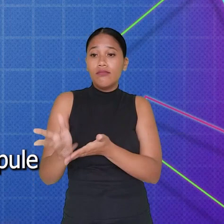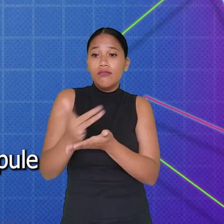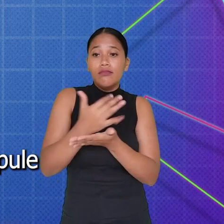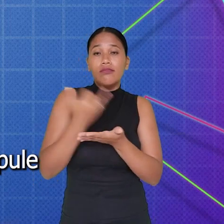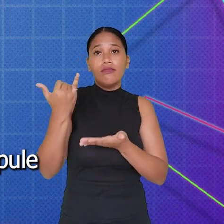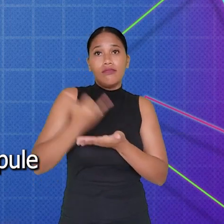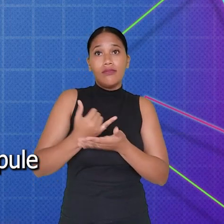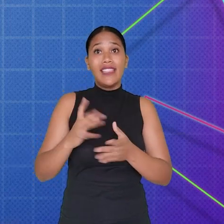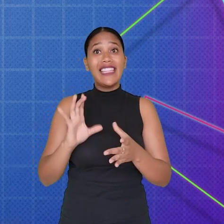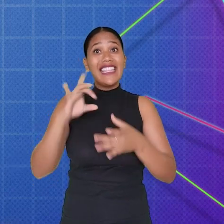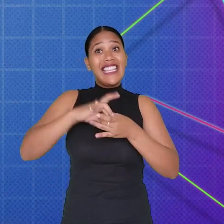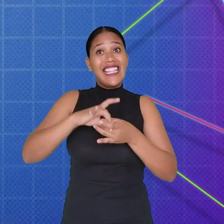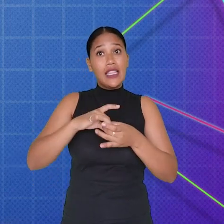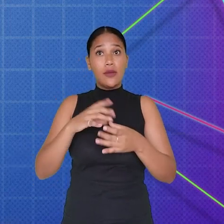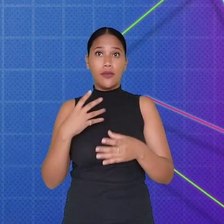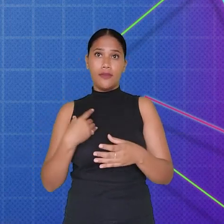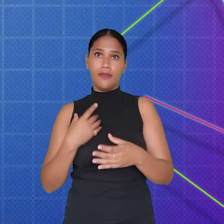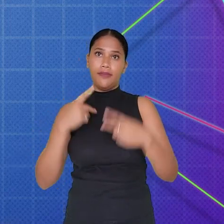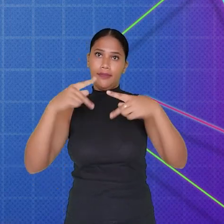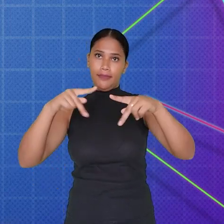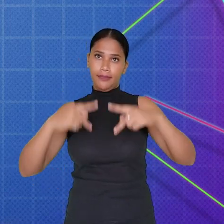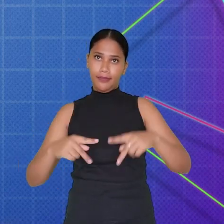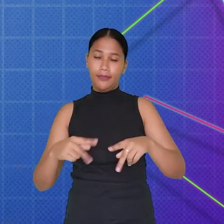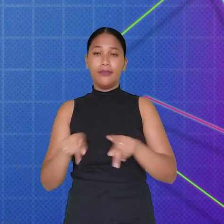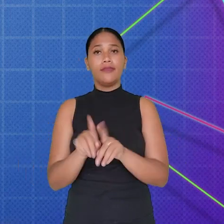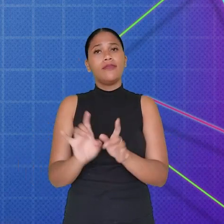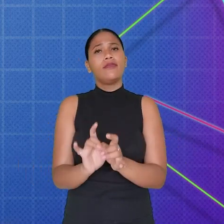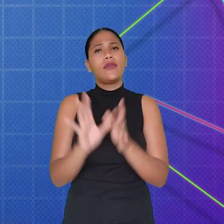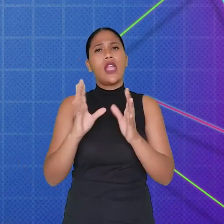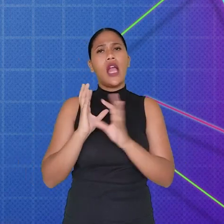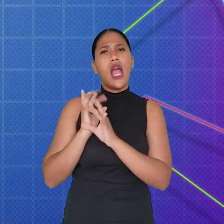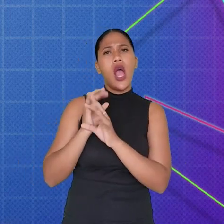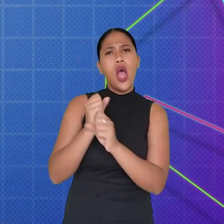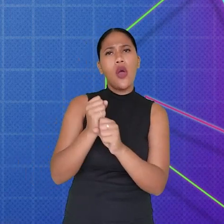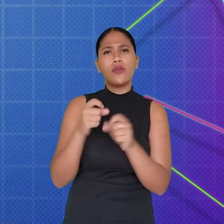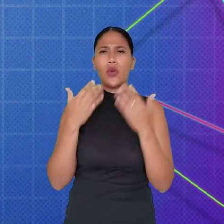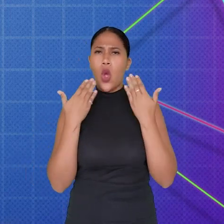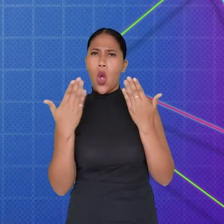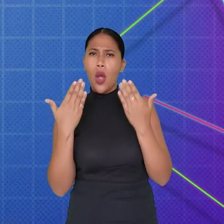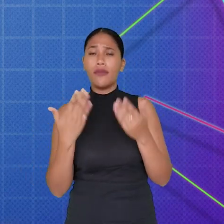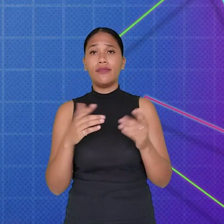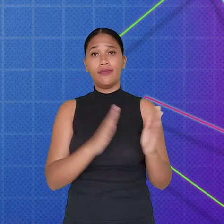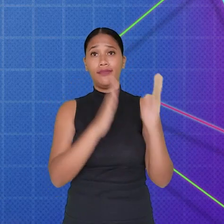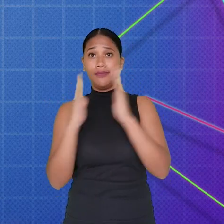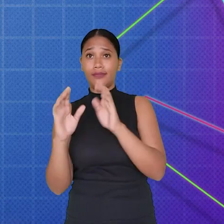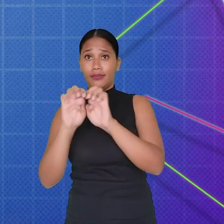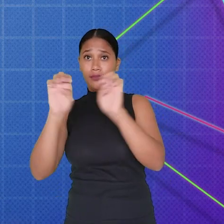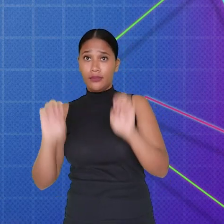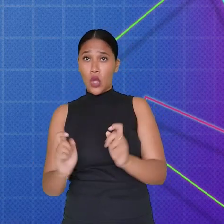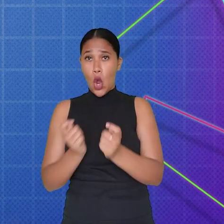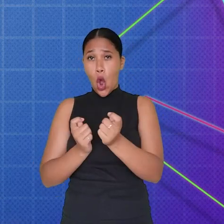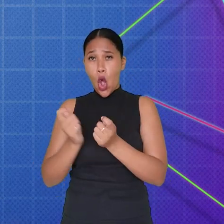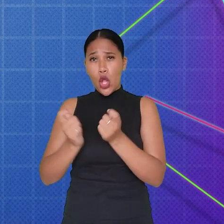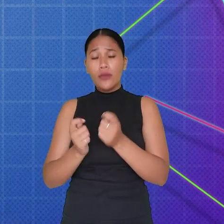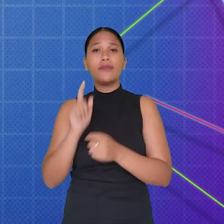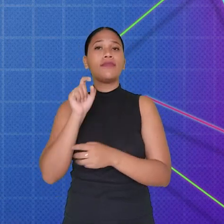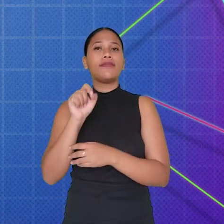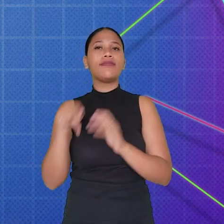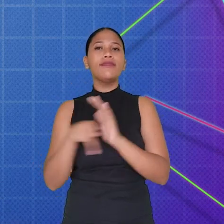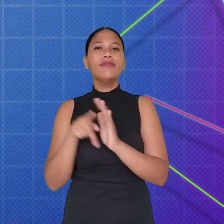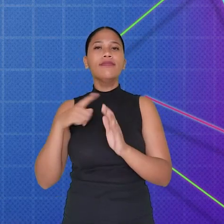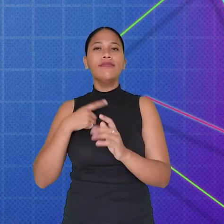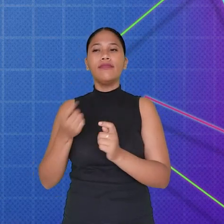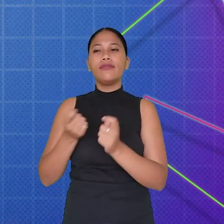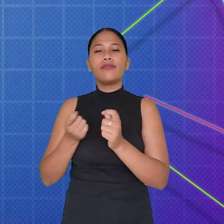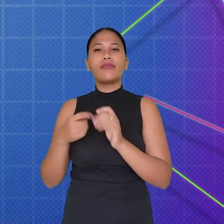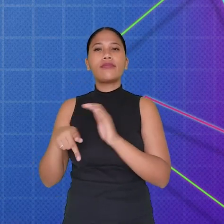do seu programa. Os operadores são utilizados para realizar cálculos e comparações, enquanto as estruturas de controle de fluxo são usadas